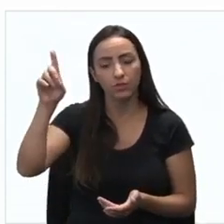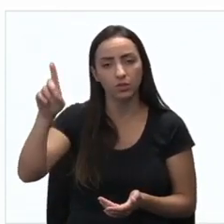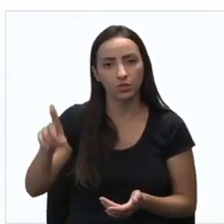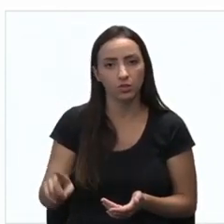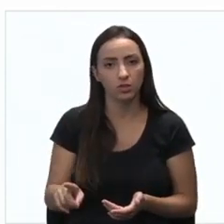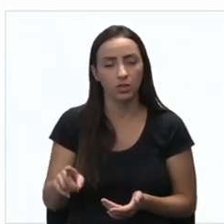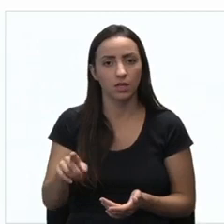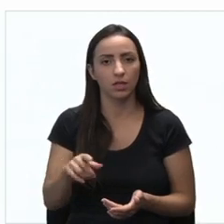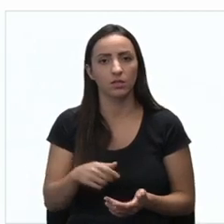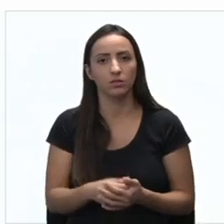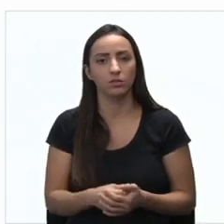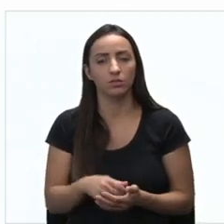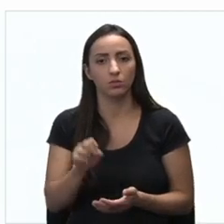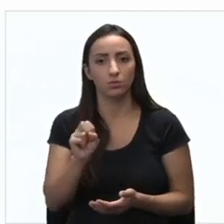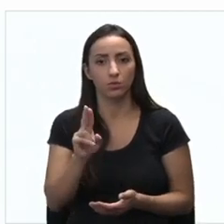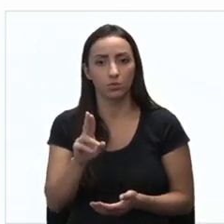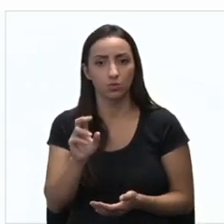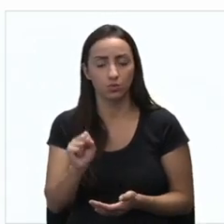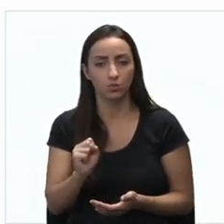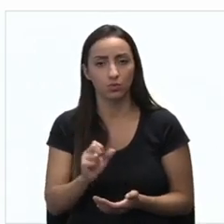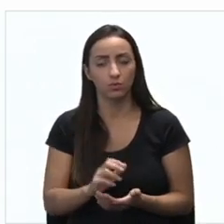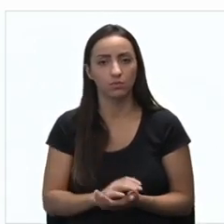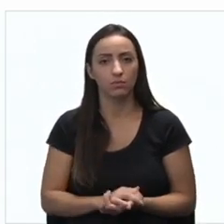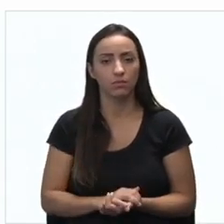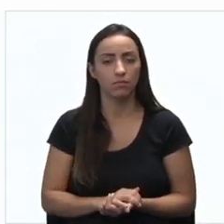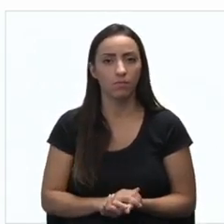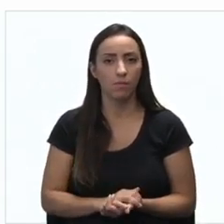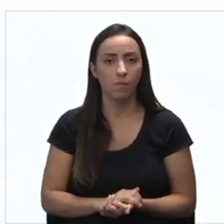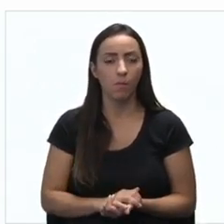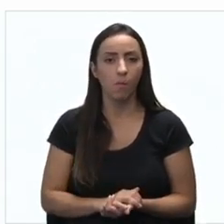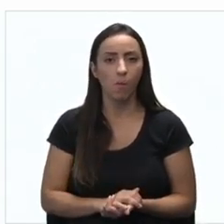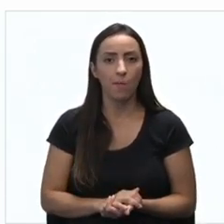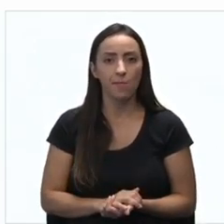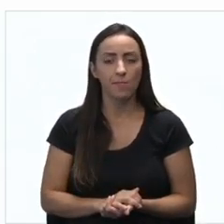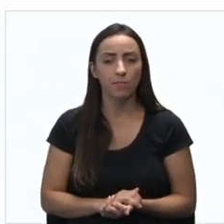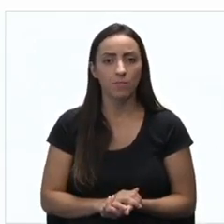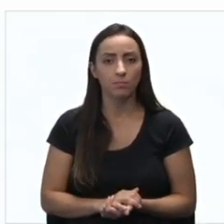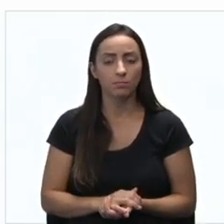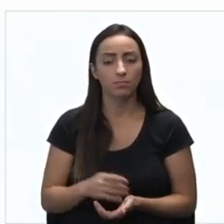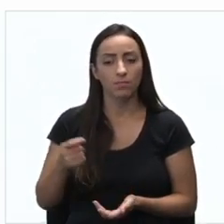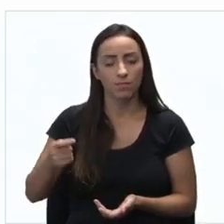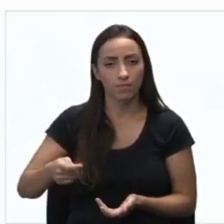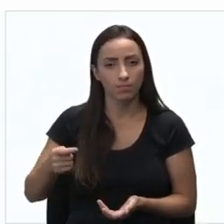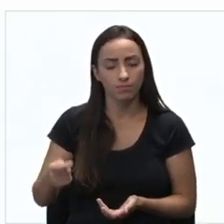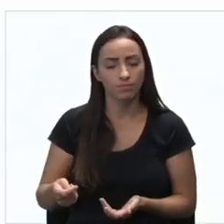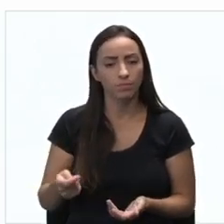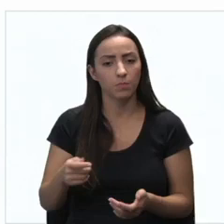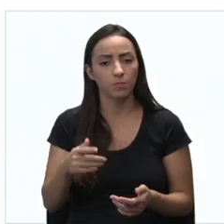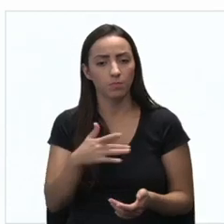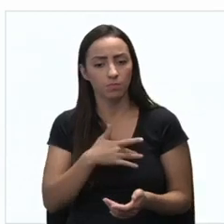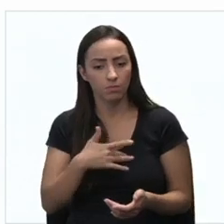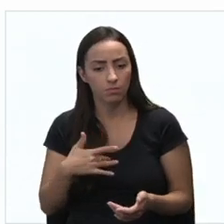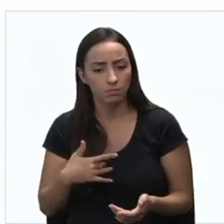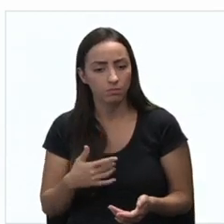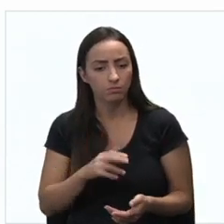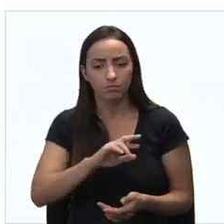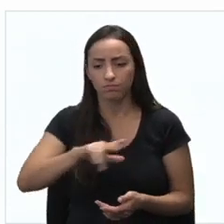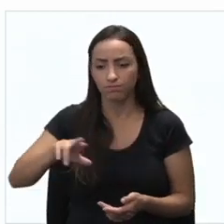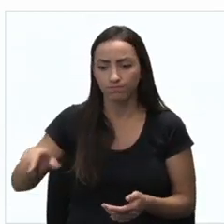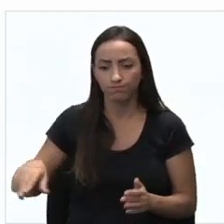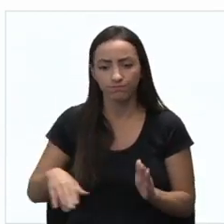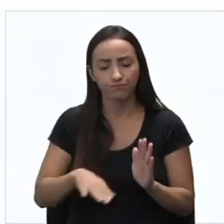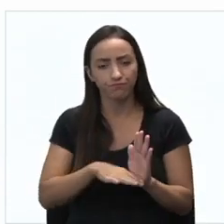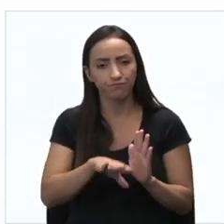então, para o Sistema Único de Saúde, garantindo aí a saúde em vários